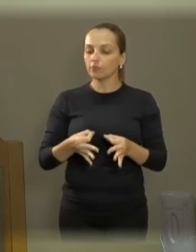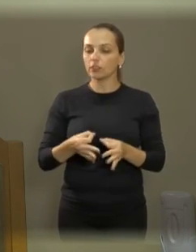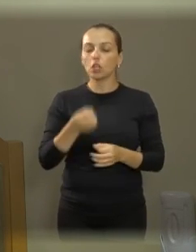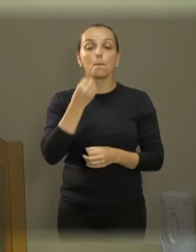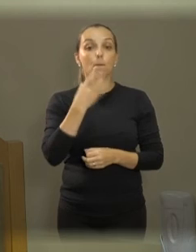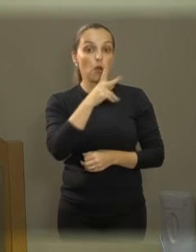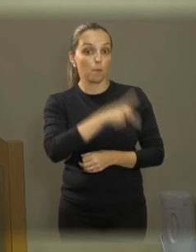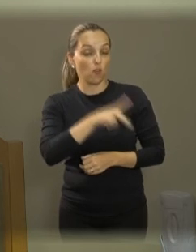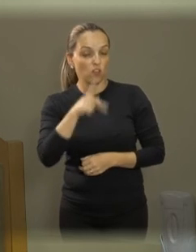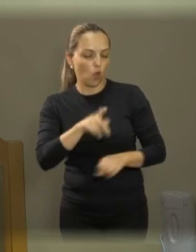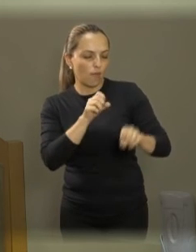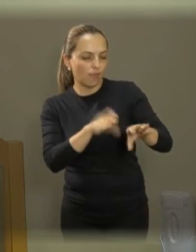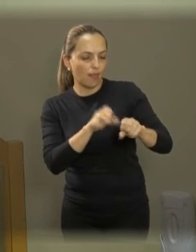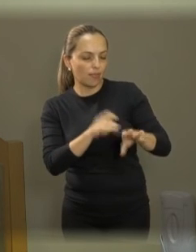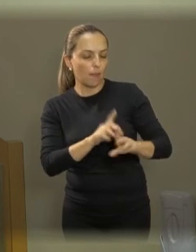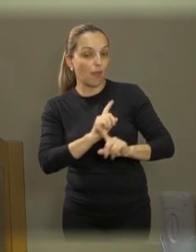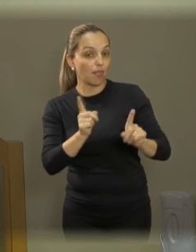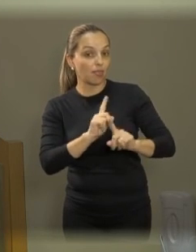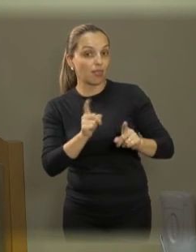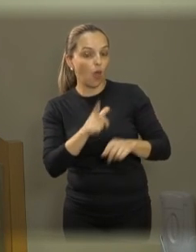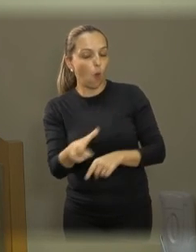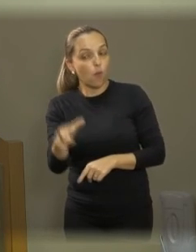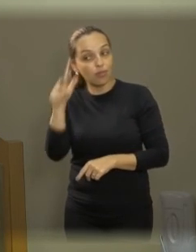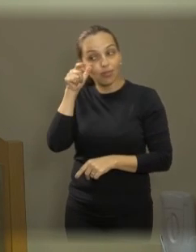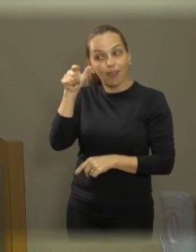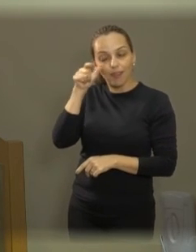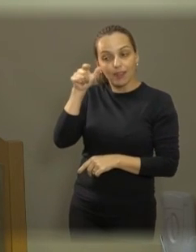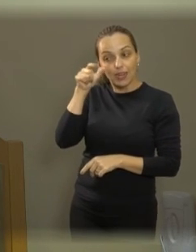não ensina, desperta interesse.